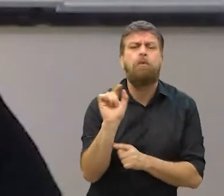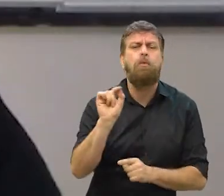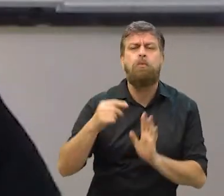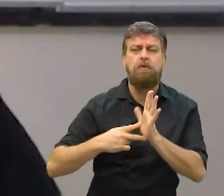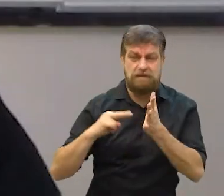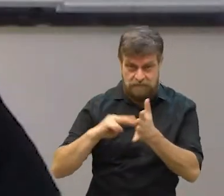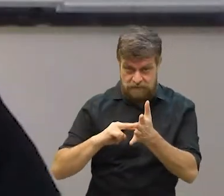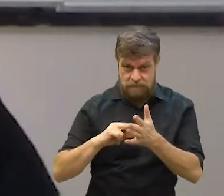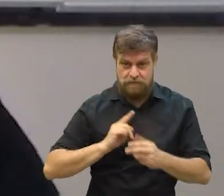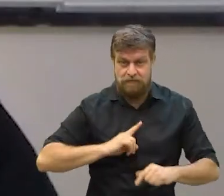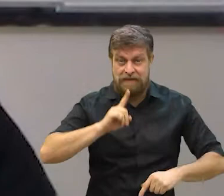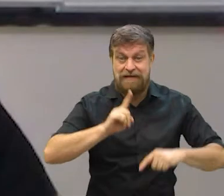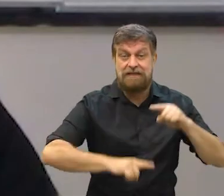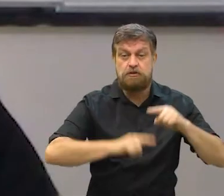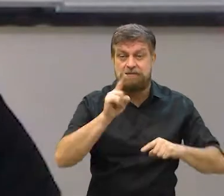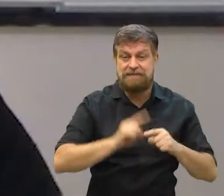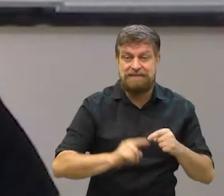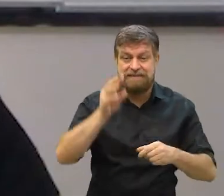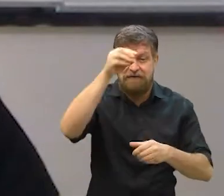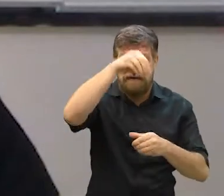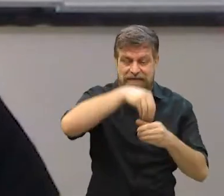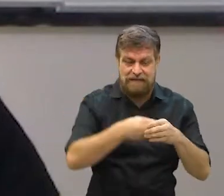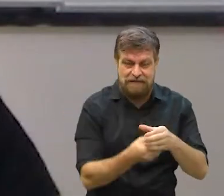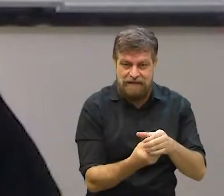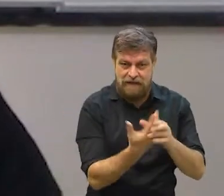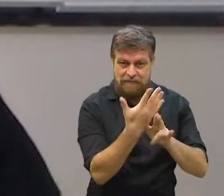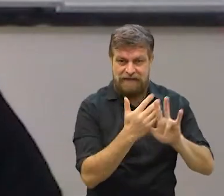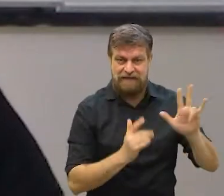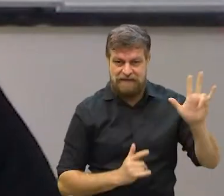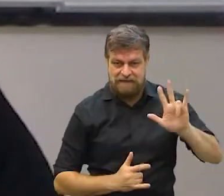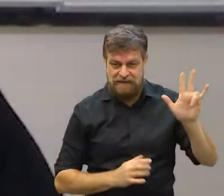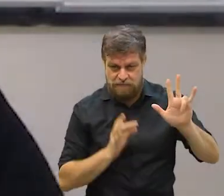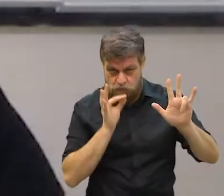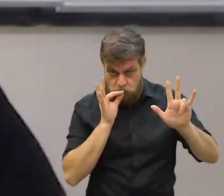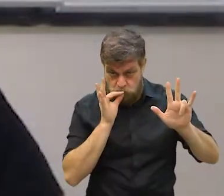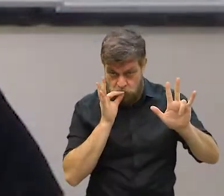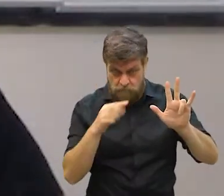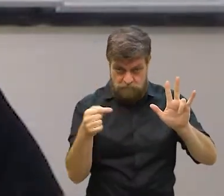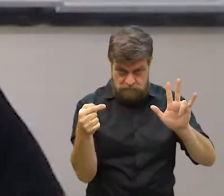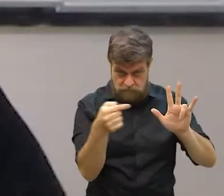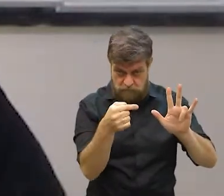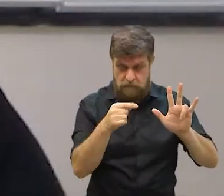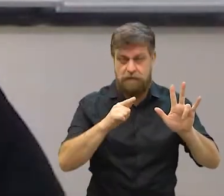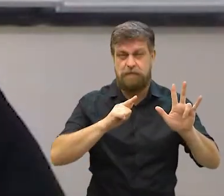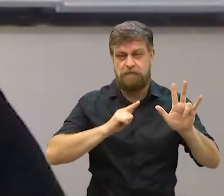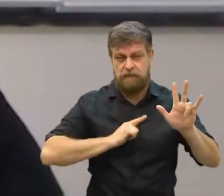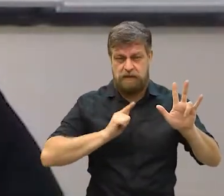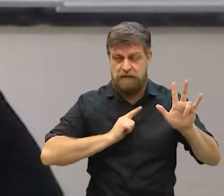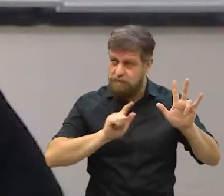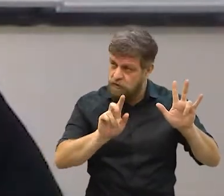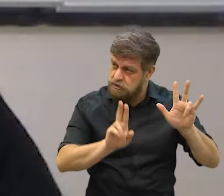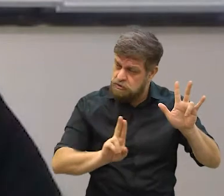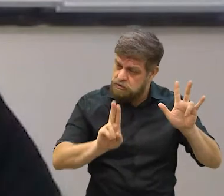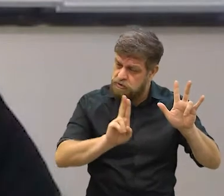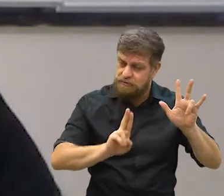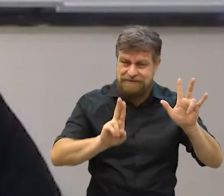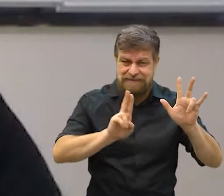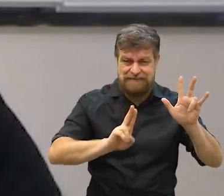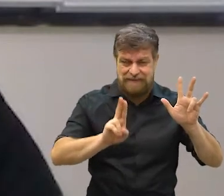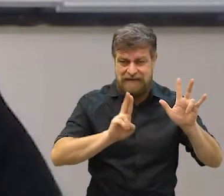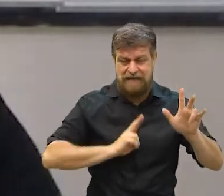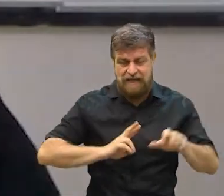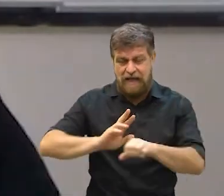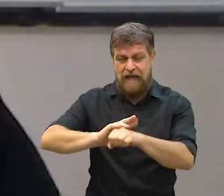Canabinoides são substâncias presentes na planta cannabis que podem ter utilidade em